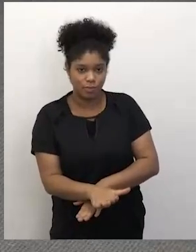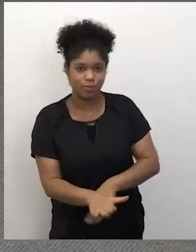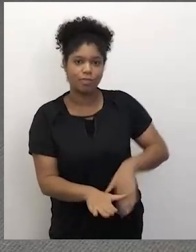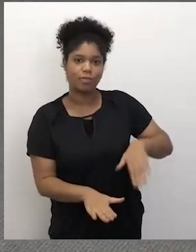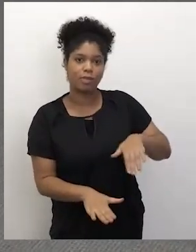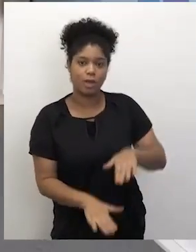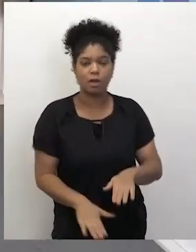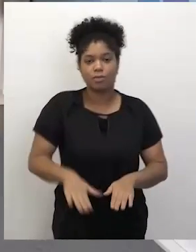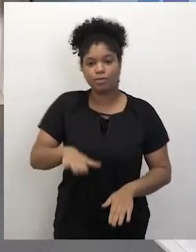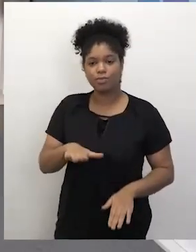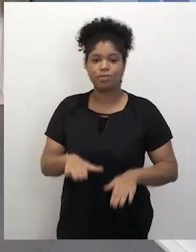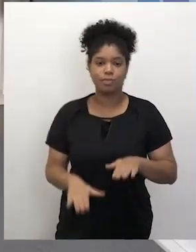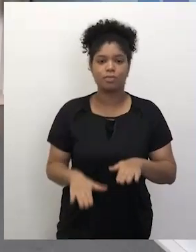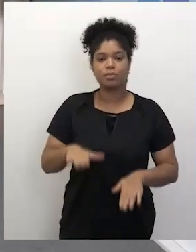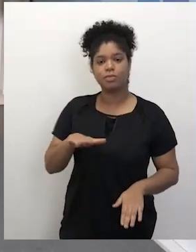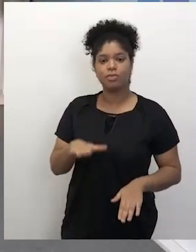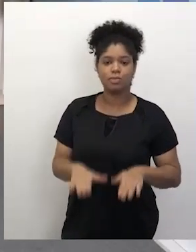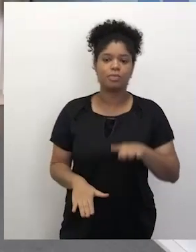Joelho!